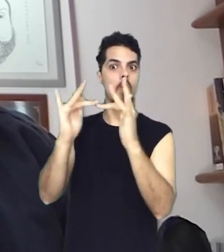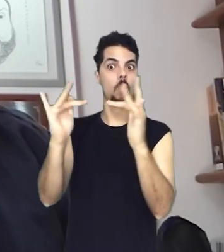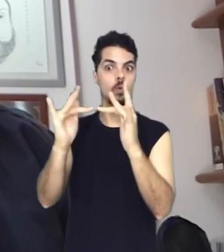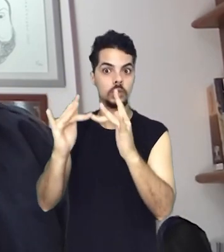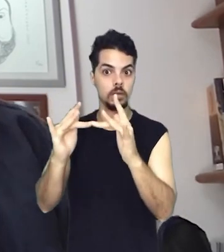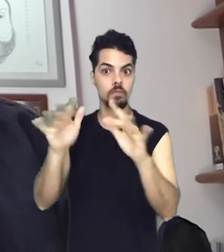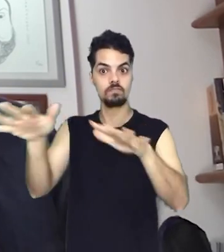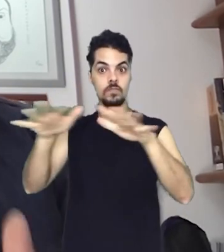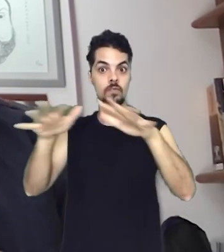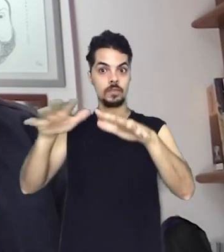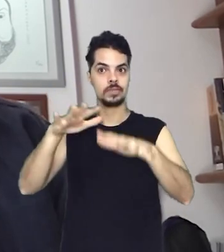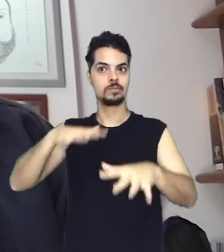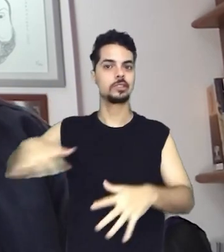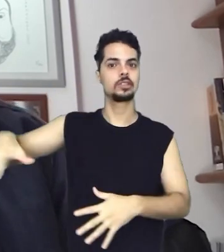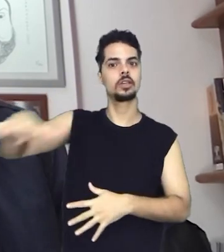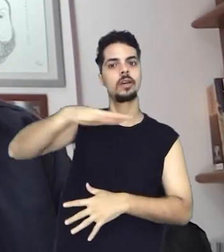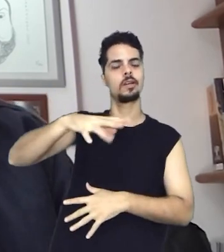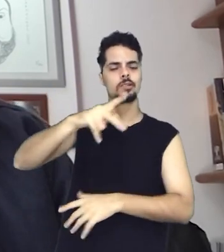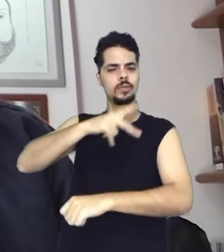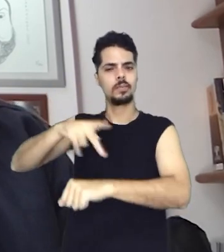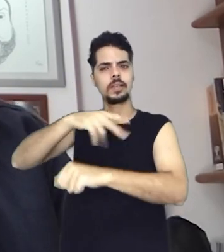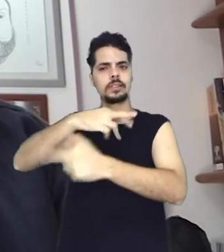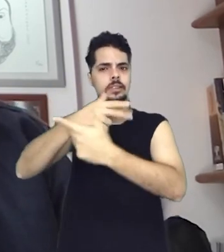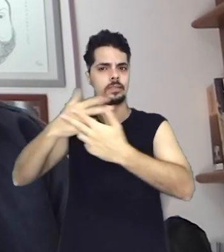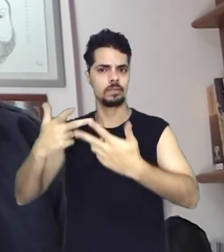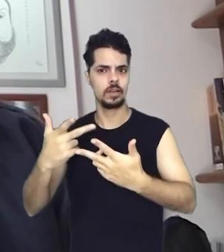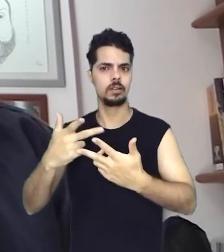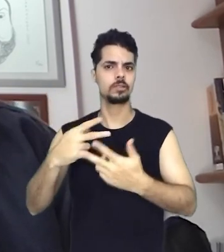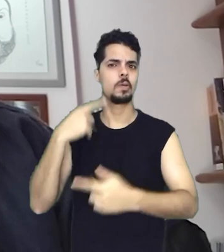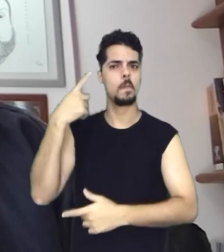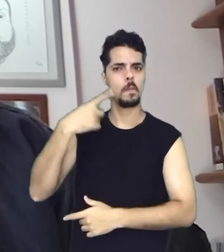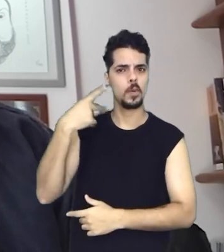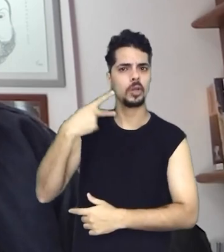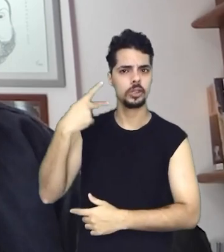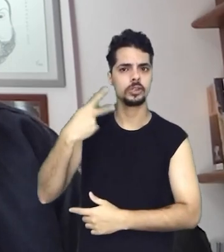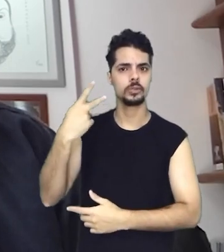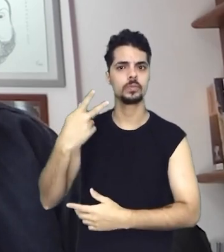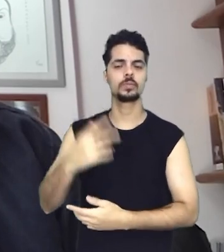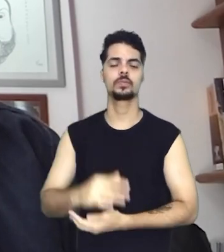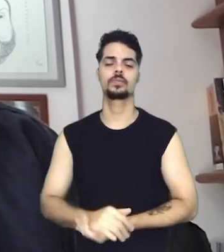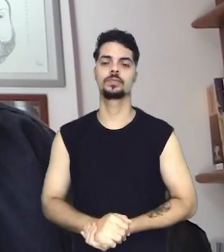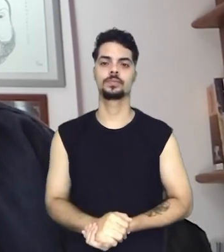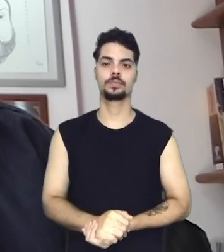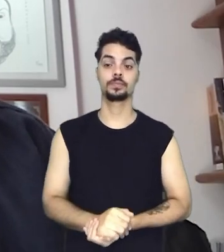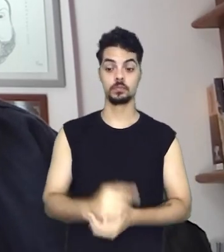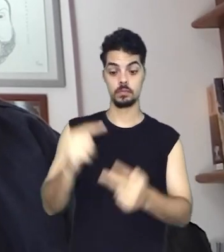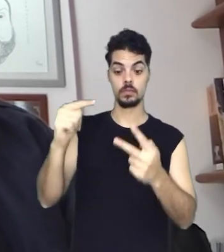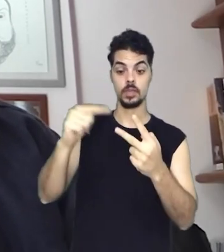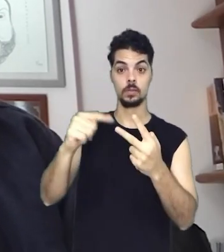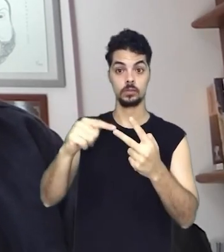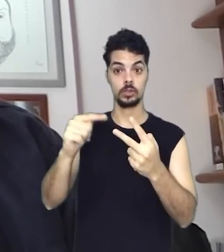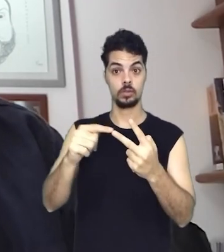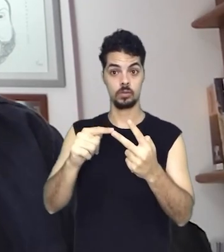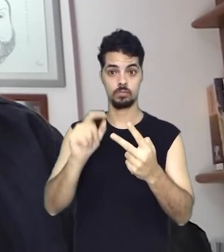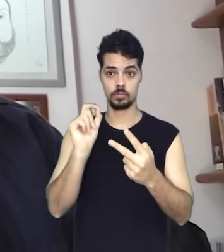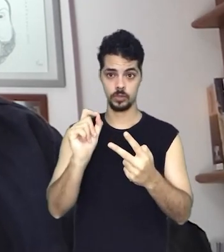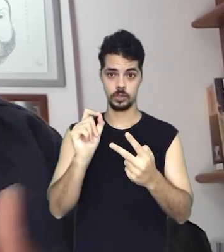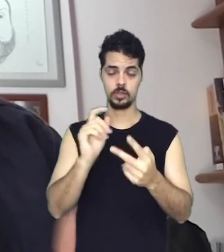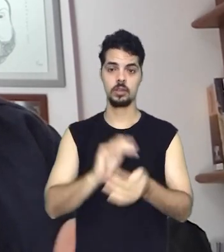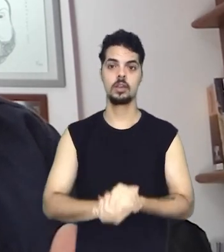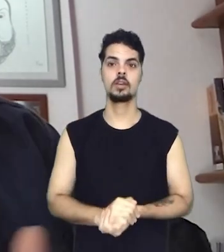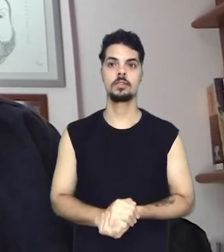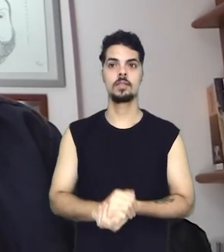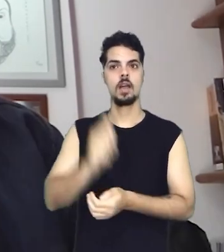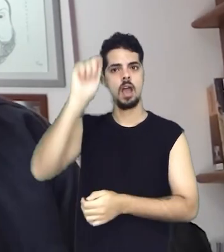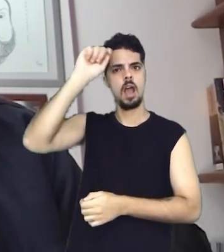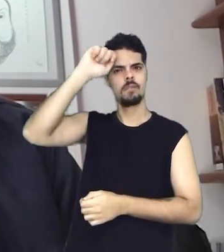geral né de crise do antigo regime de crise das antigas estruturas de representação política dito isto